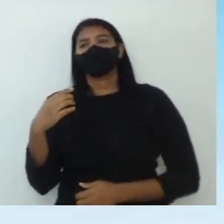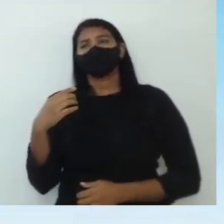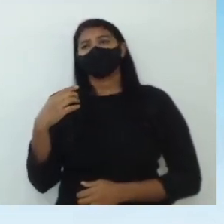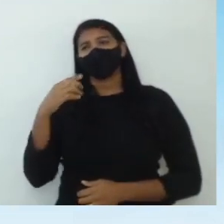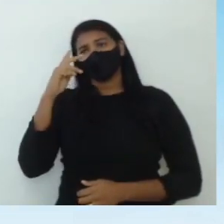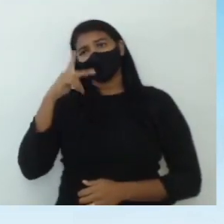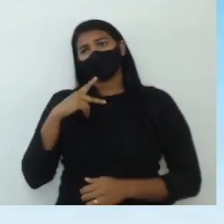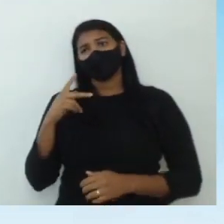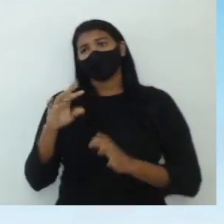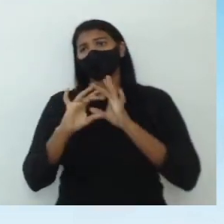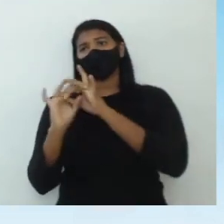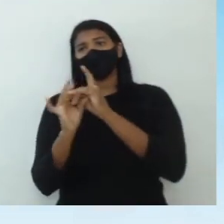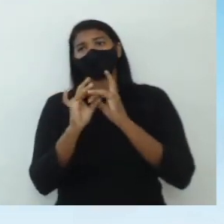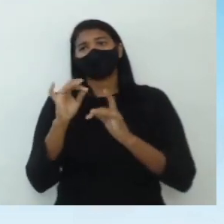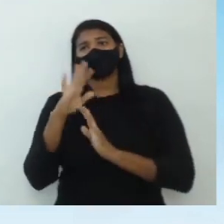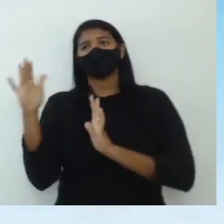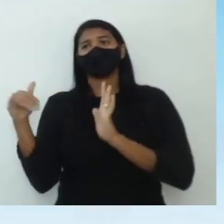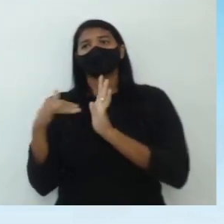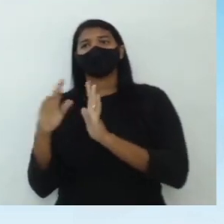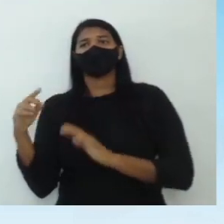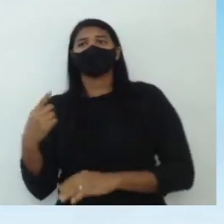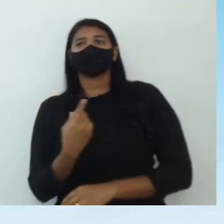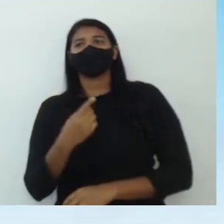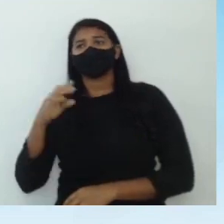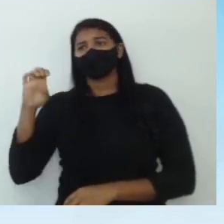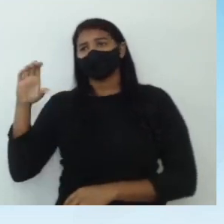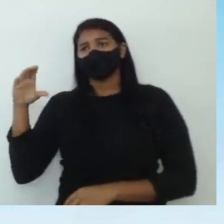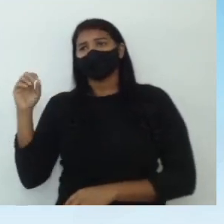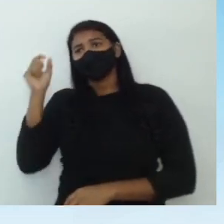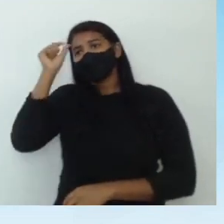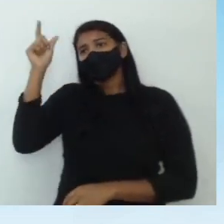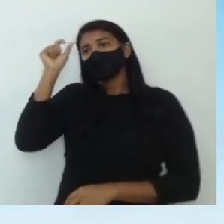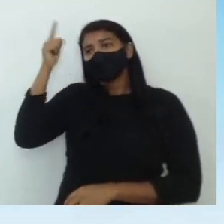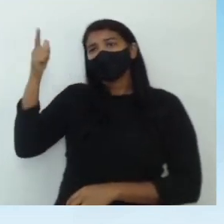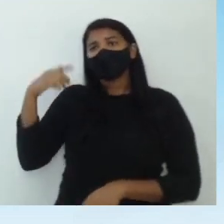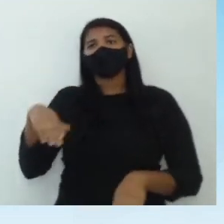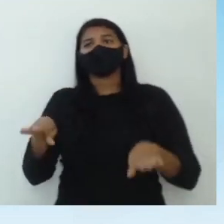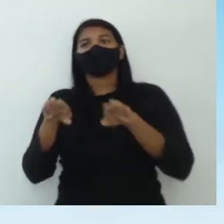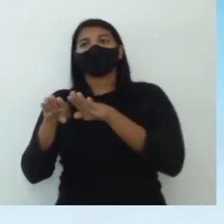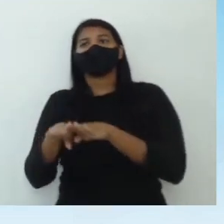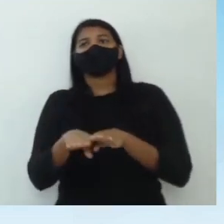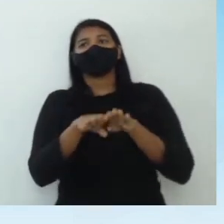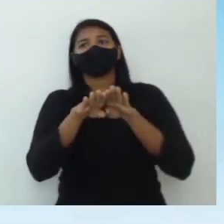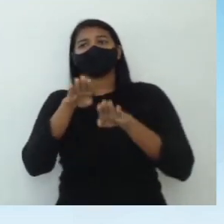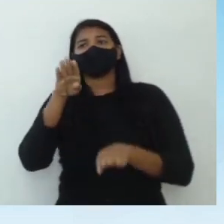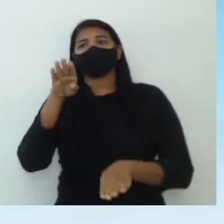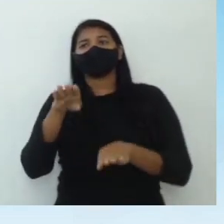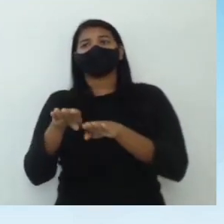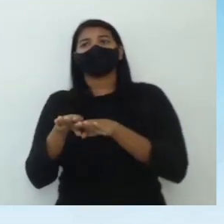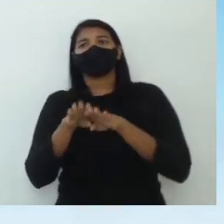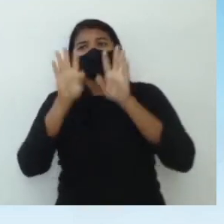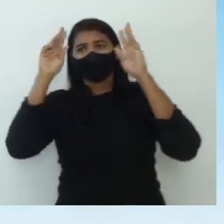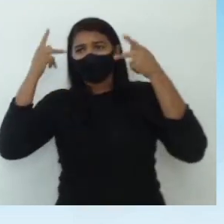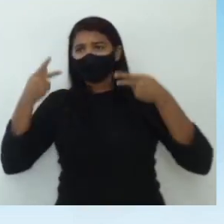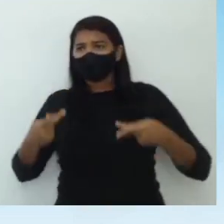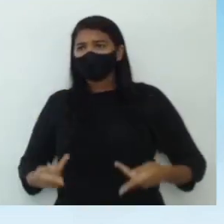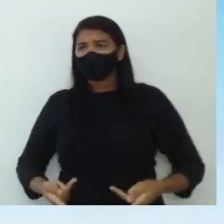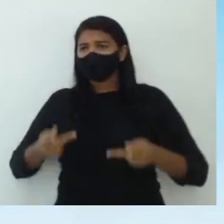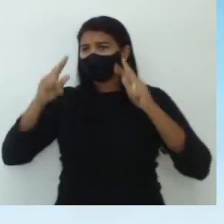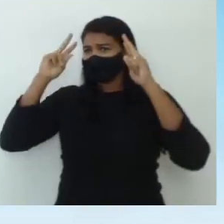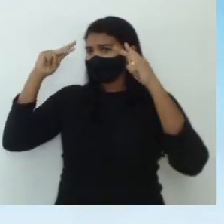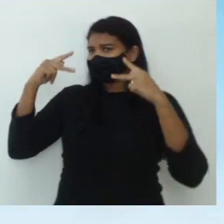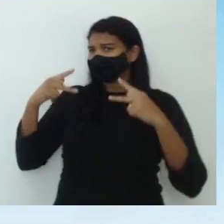mundo junto, né? E o eco é justamente essa ideia de equilíbrio, né? O ser humano voltar a se enxergar